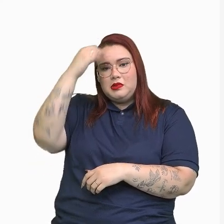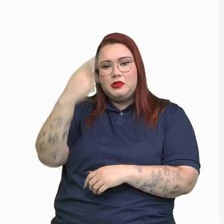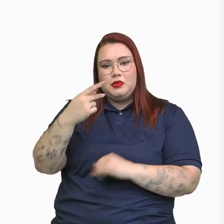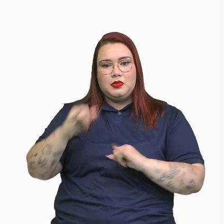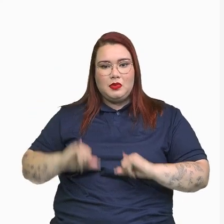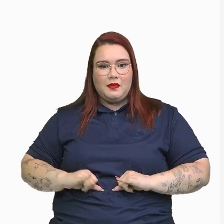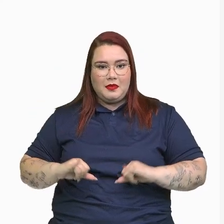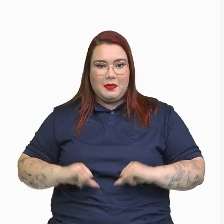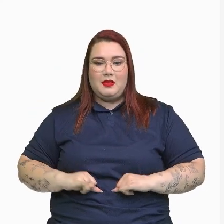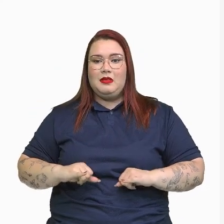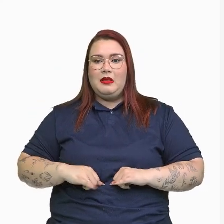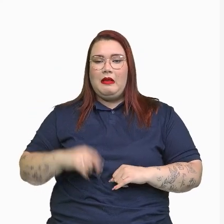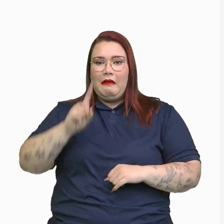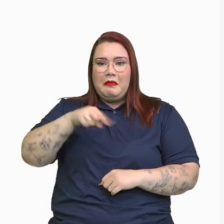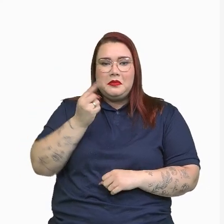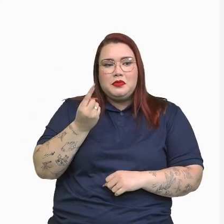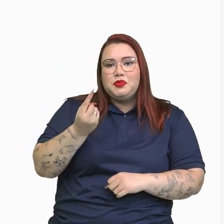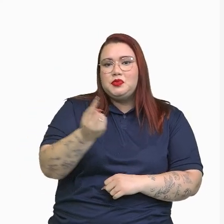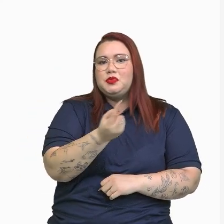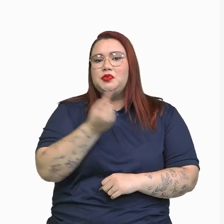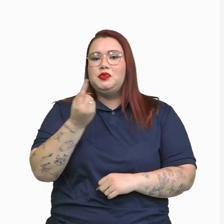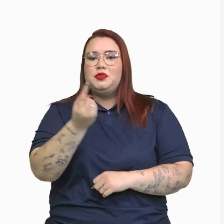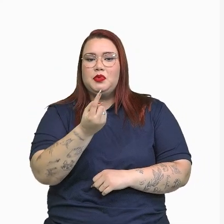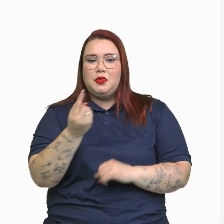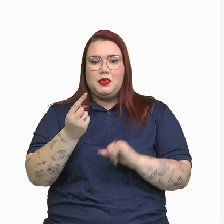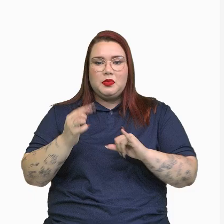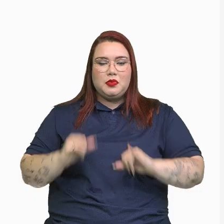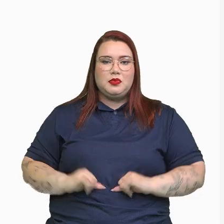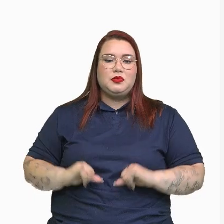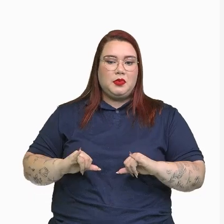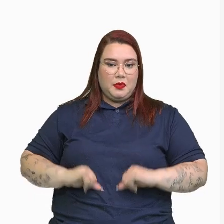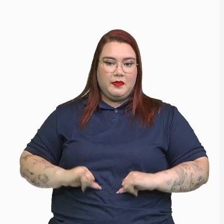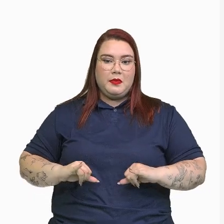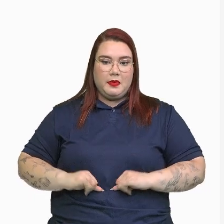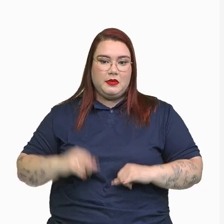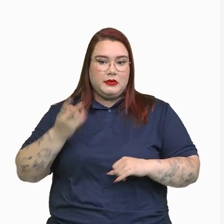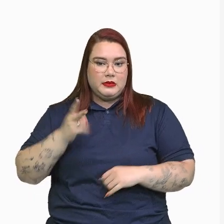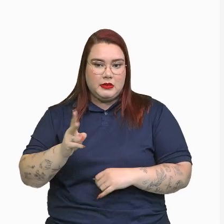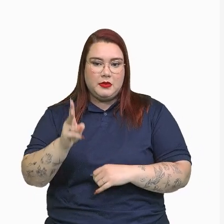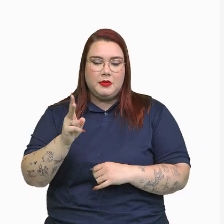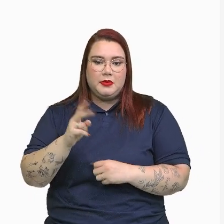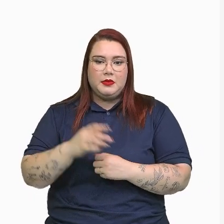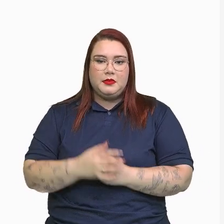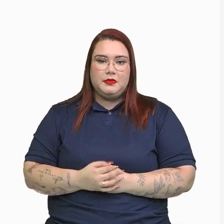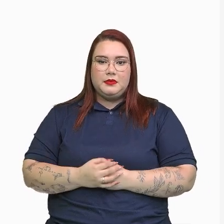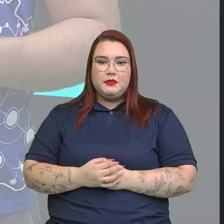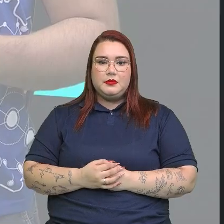sofrimento, sendo uma matéria rala, alheia à própria existência.